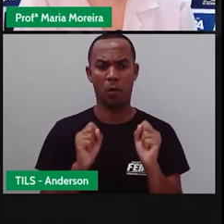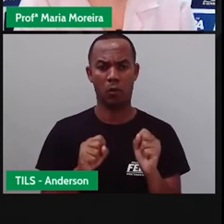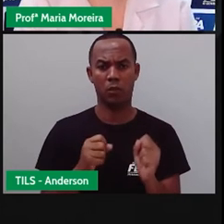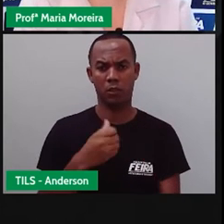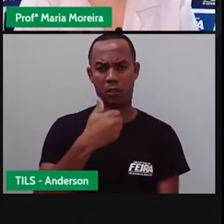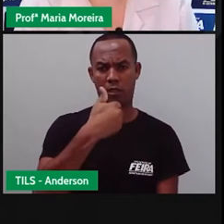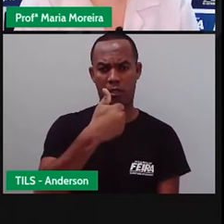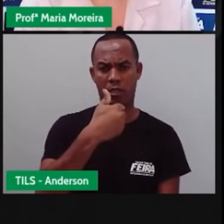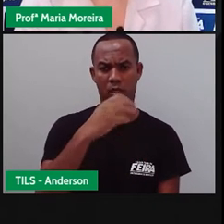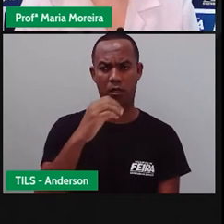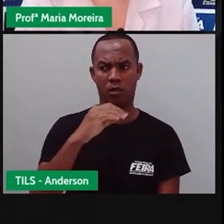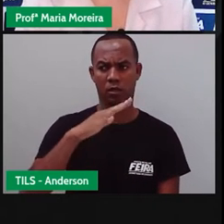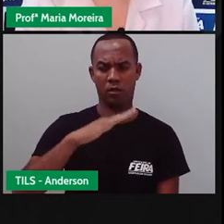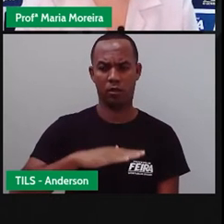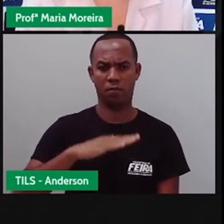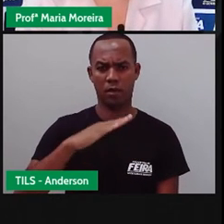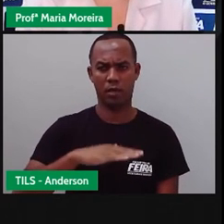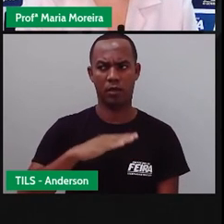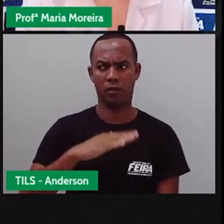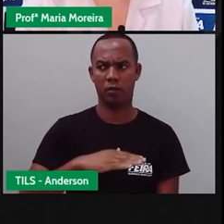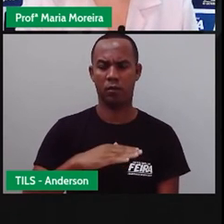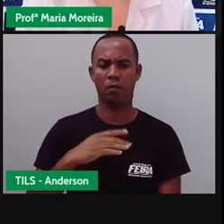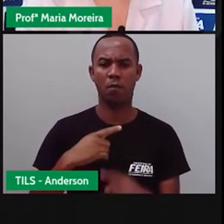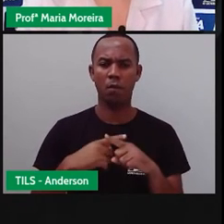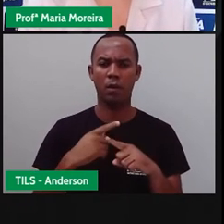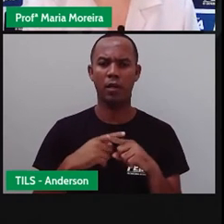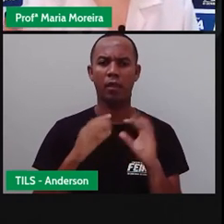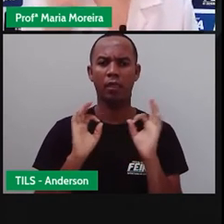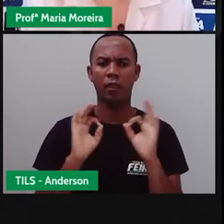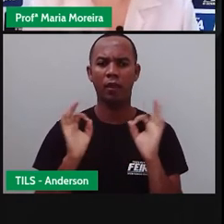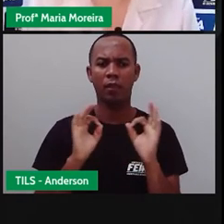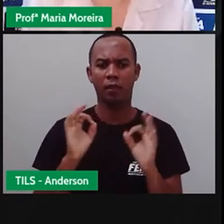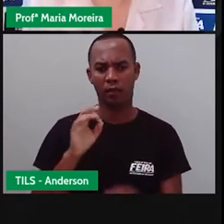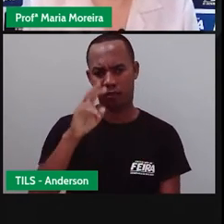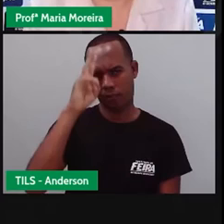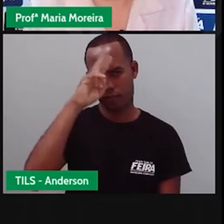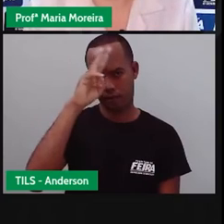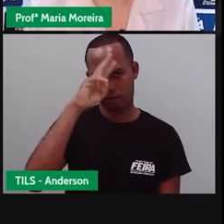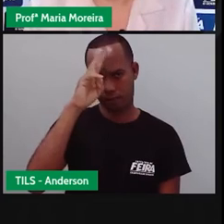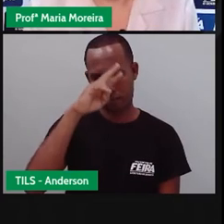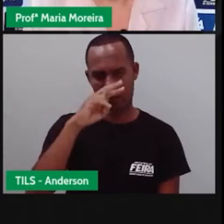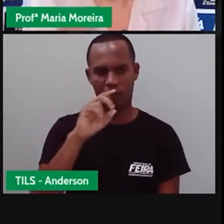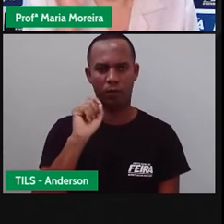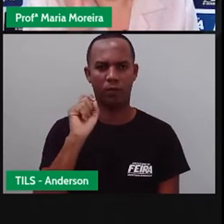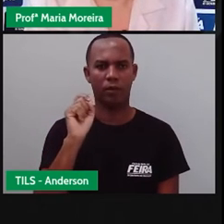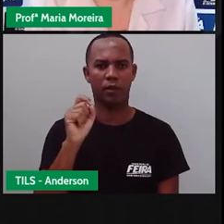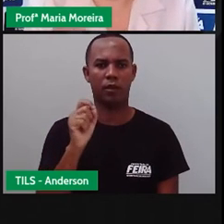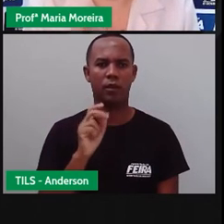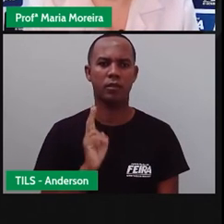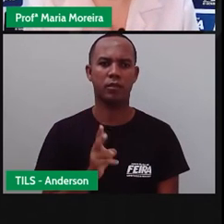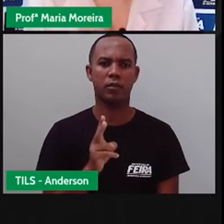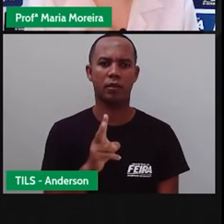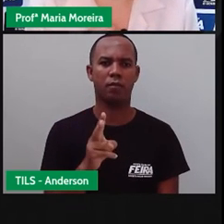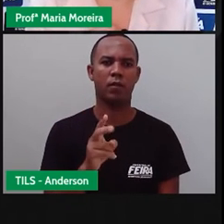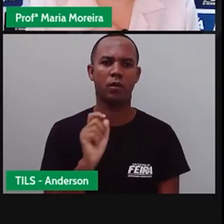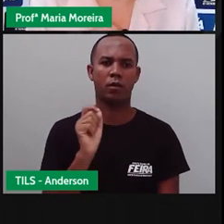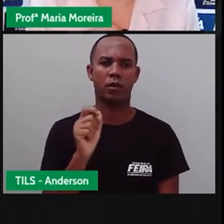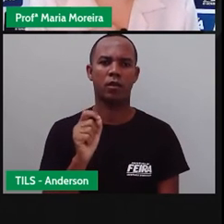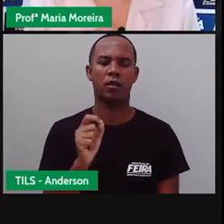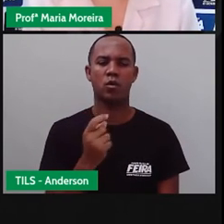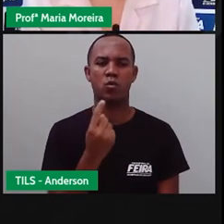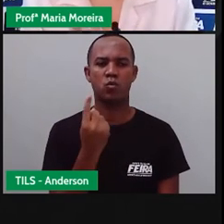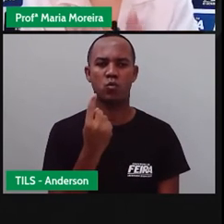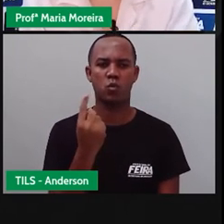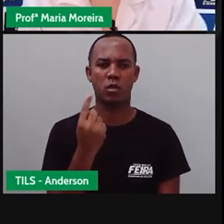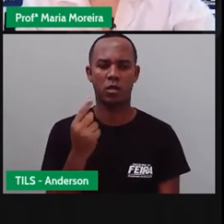aqui embaixo não porque eu não posso colocar o 10 aqui embaixo lembra de quando estava falando sobre o ábaco sempre que forma descem